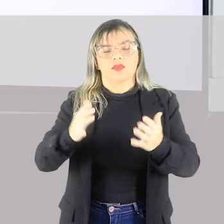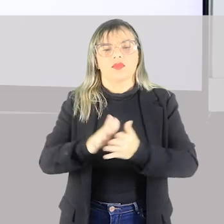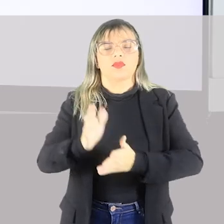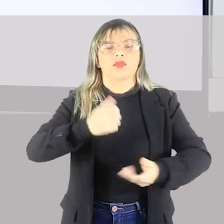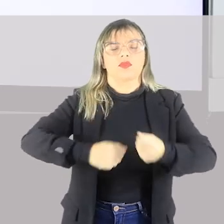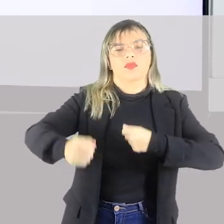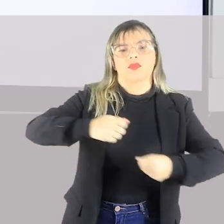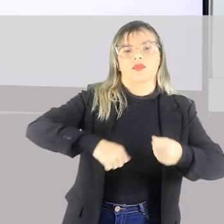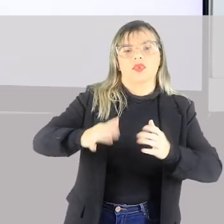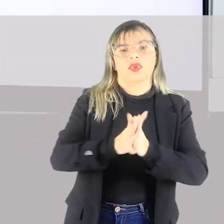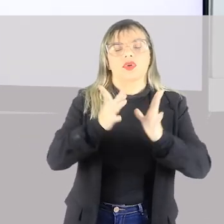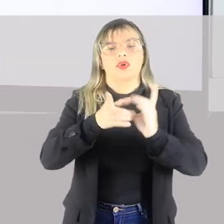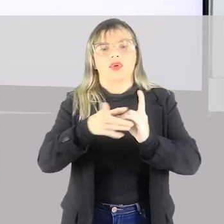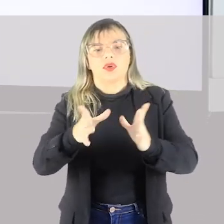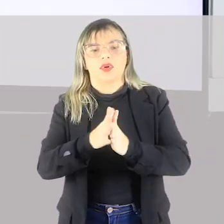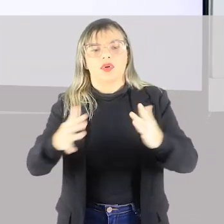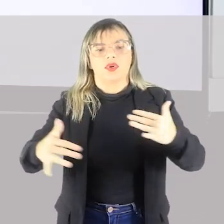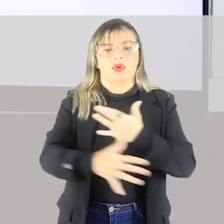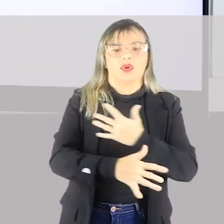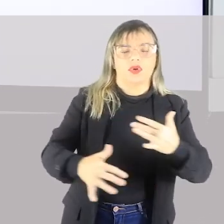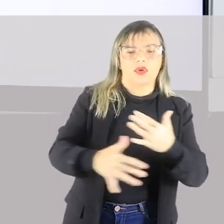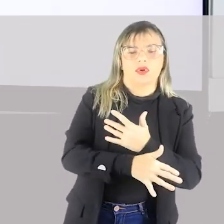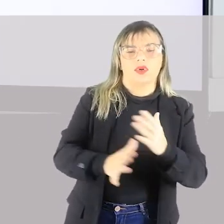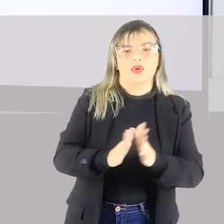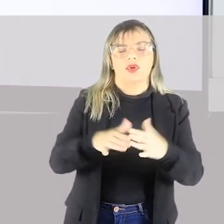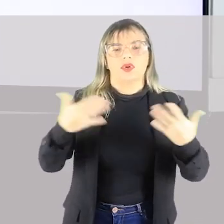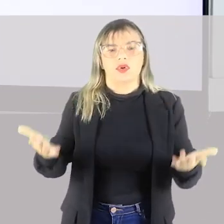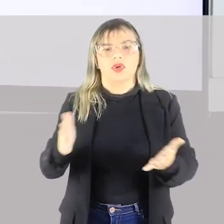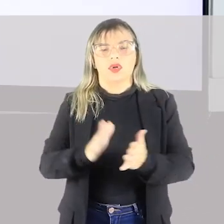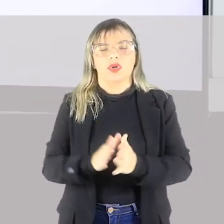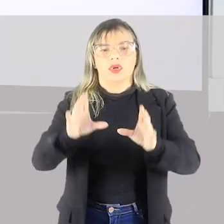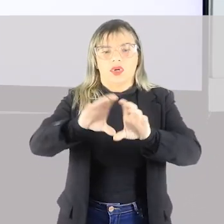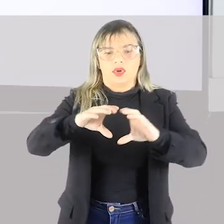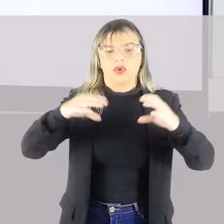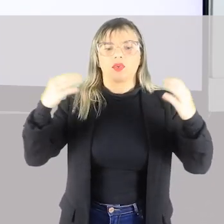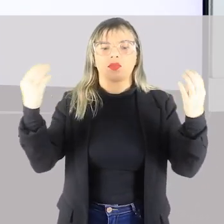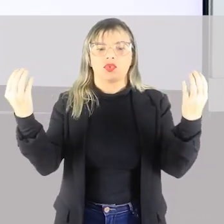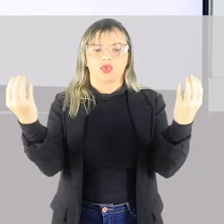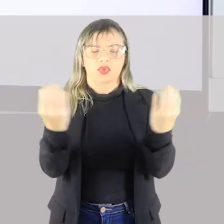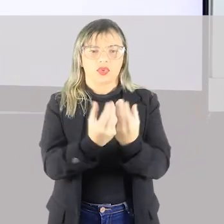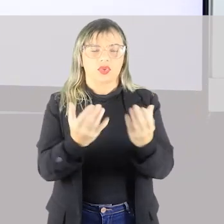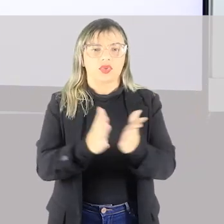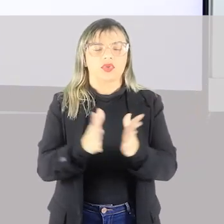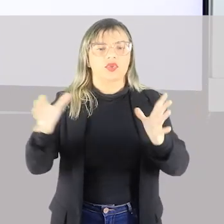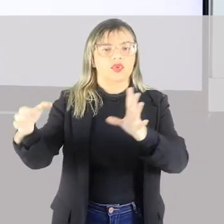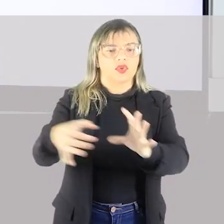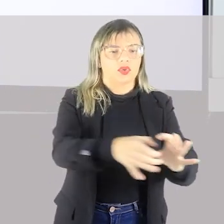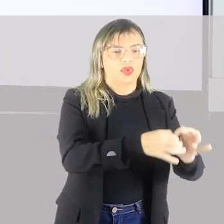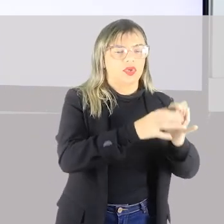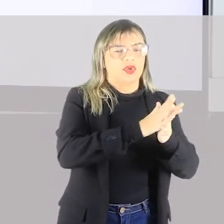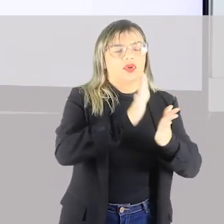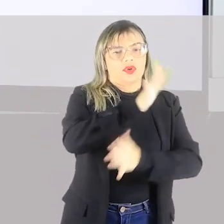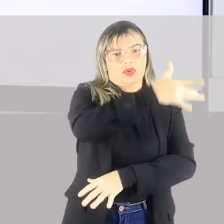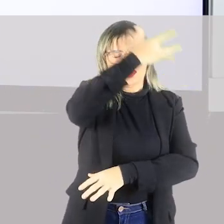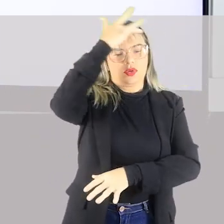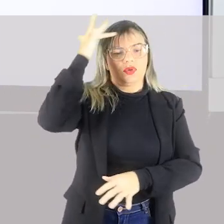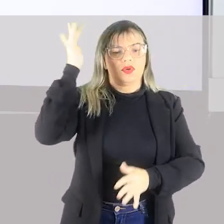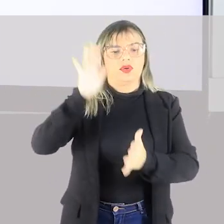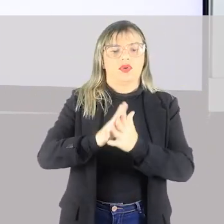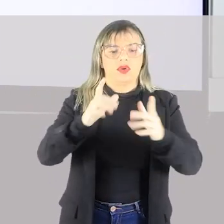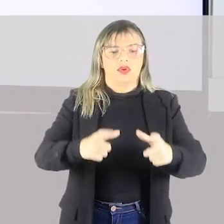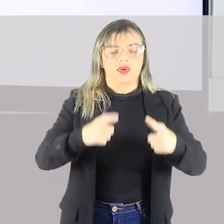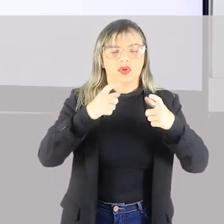gestão participativa ou gestão democrática, é inserindo a comunidade, é inserindo as pessoas que moram